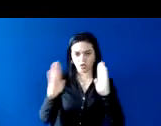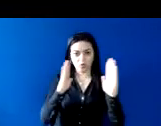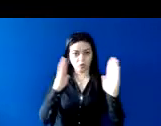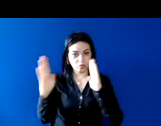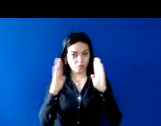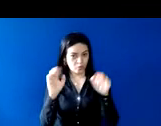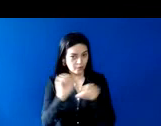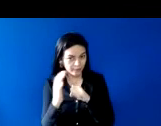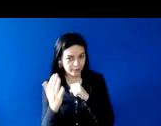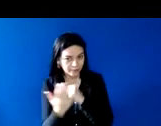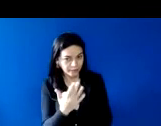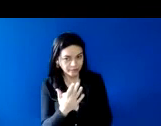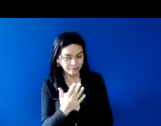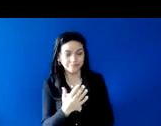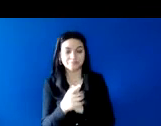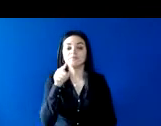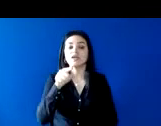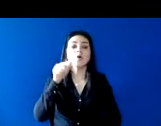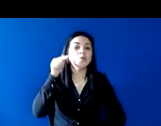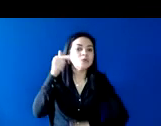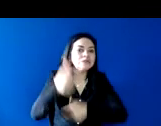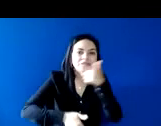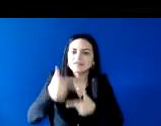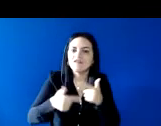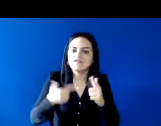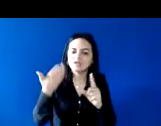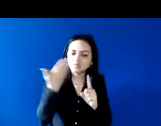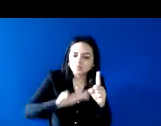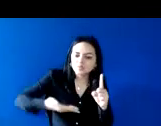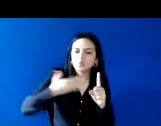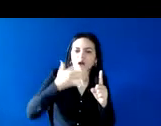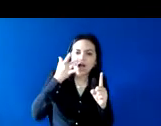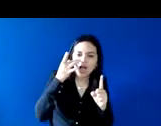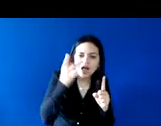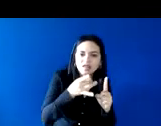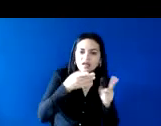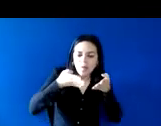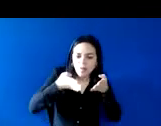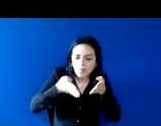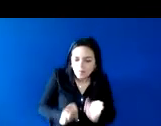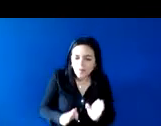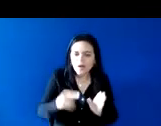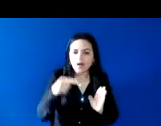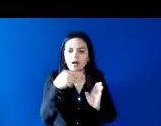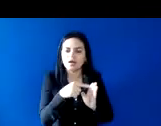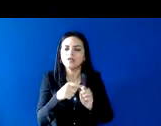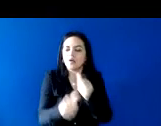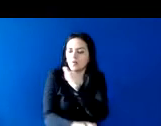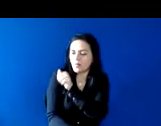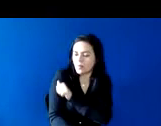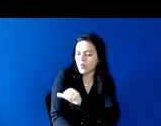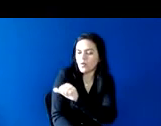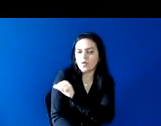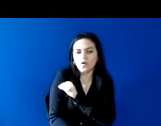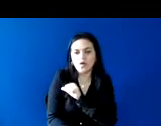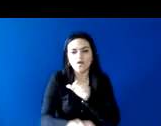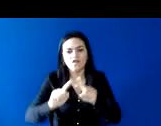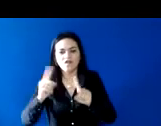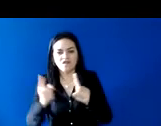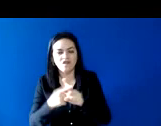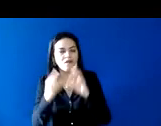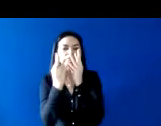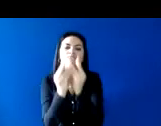pandemia. Os serviços exemplares de atenção ao parto de baixo risco, coordenados por enfermeiras obstétricas, foram